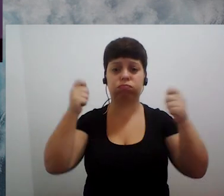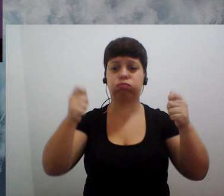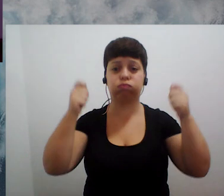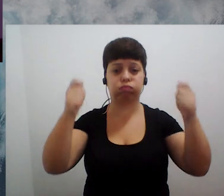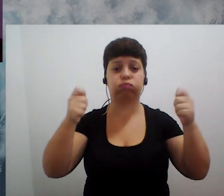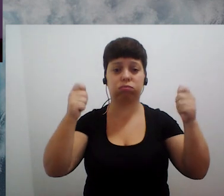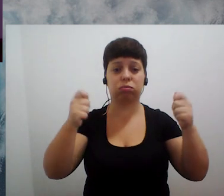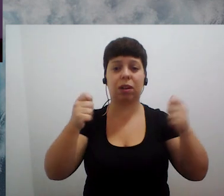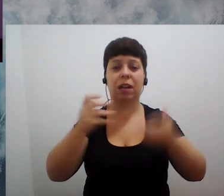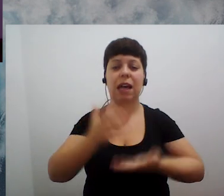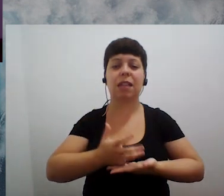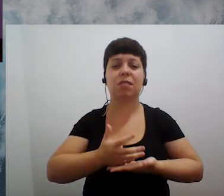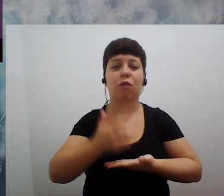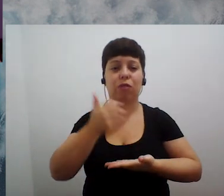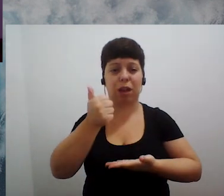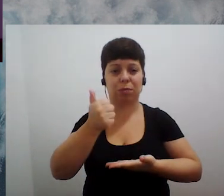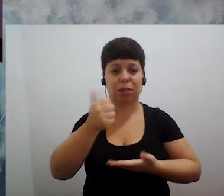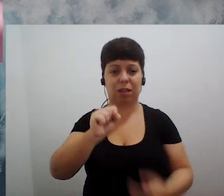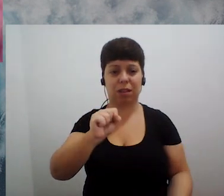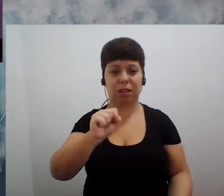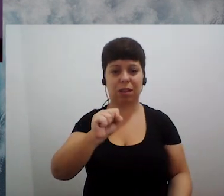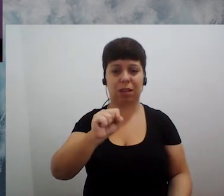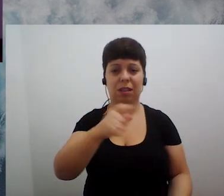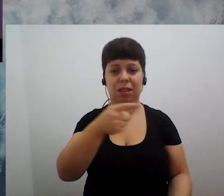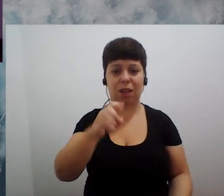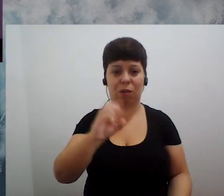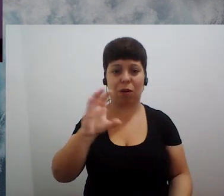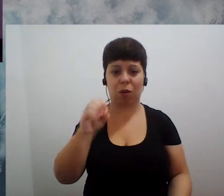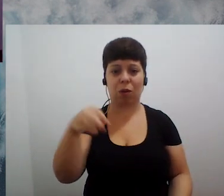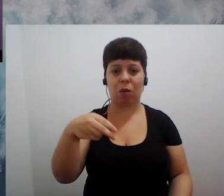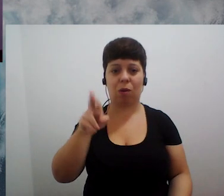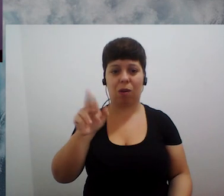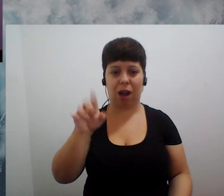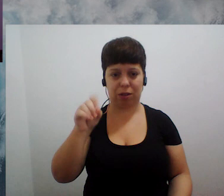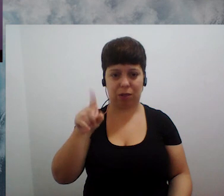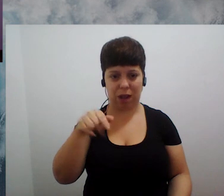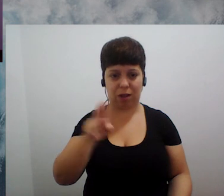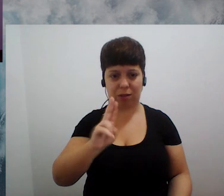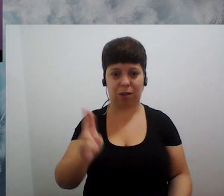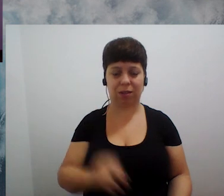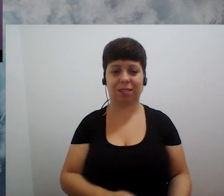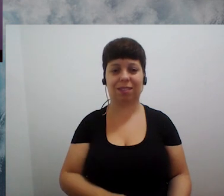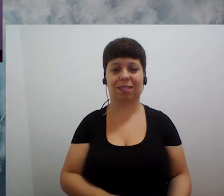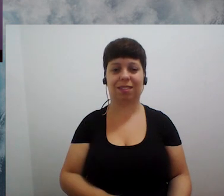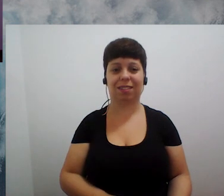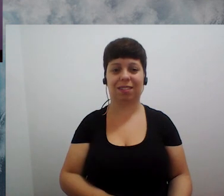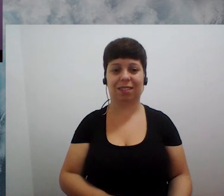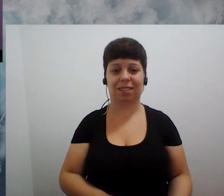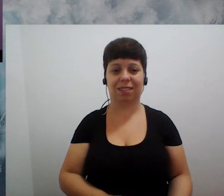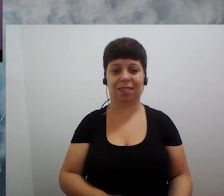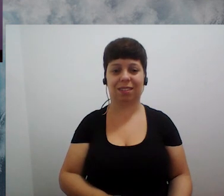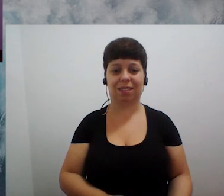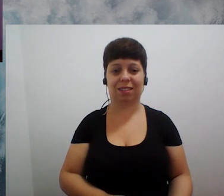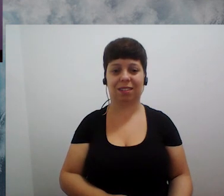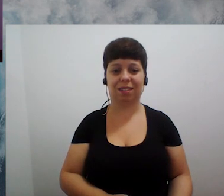né? Salvemos, né? É que está um pouquinho baixo aí. Salvemos São Conrado, não é isso o nome do projeto? Conta aí um pouquinho